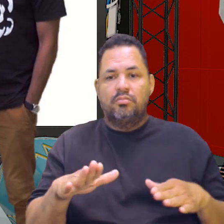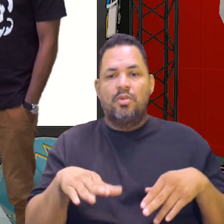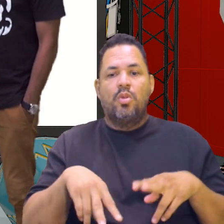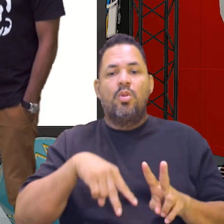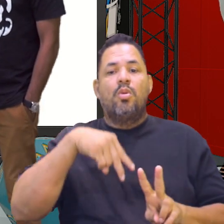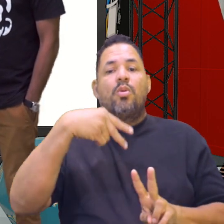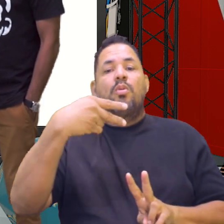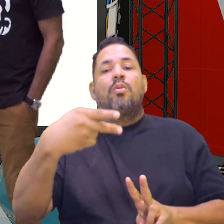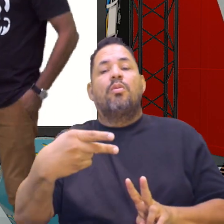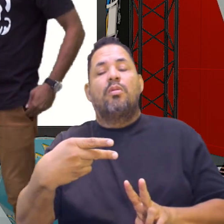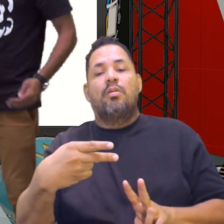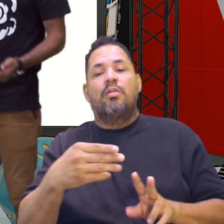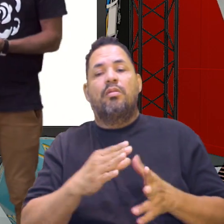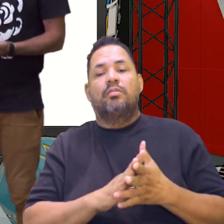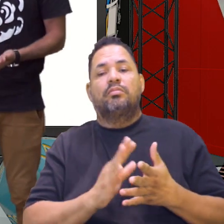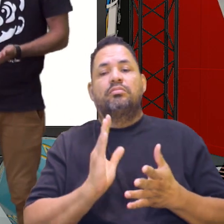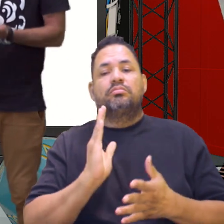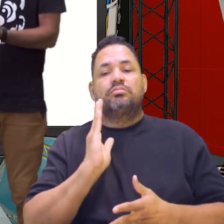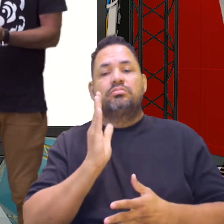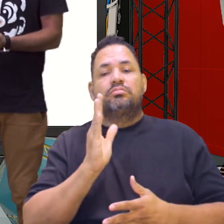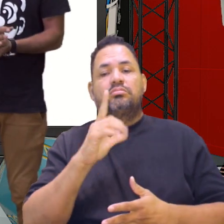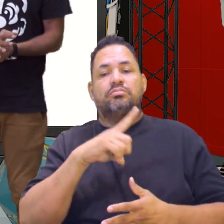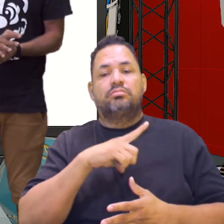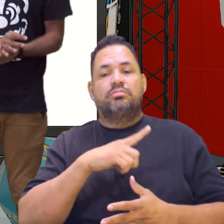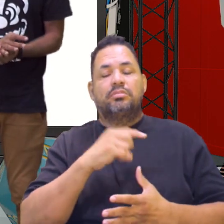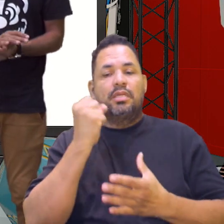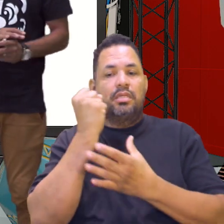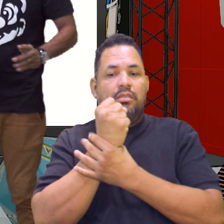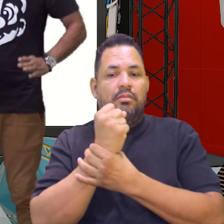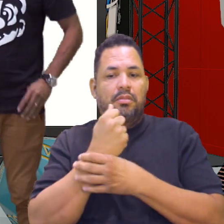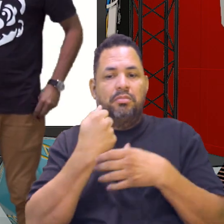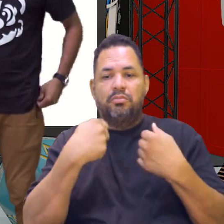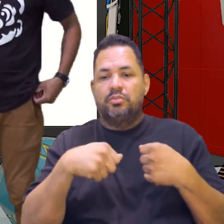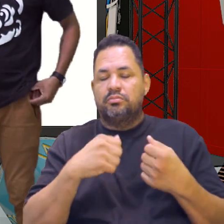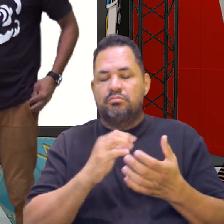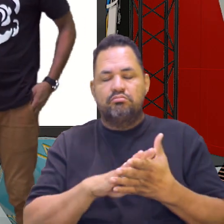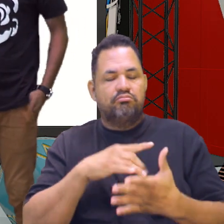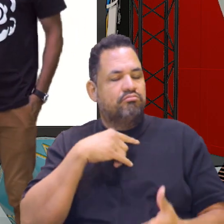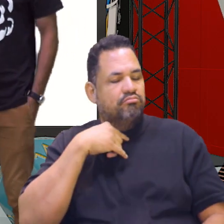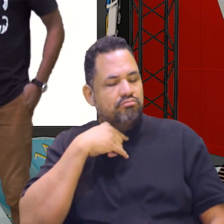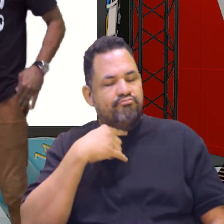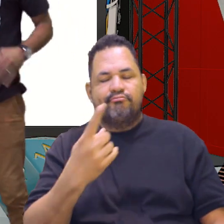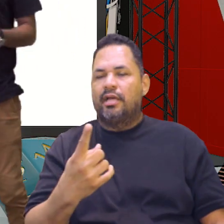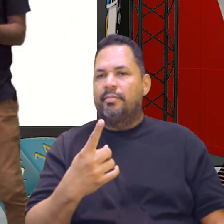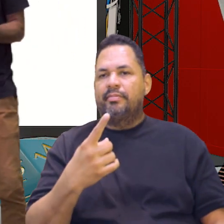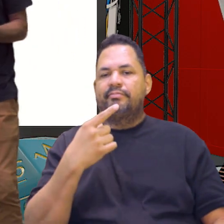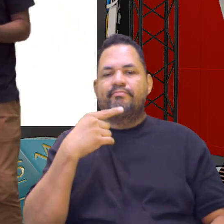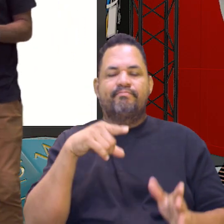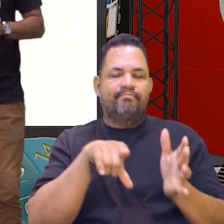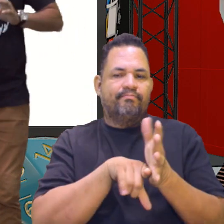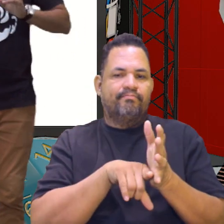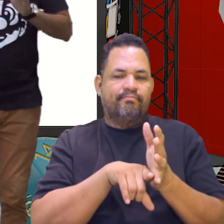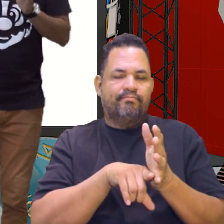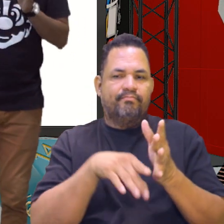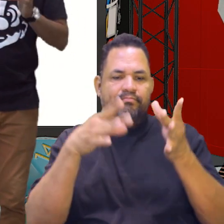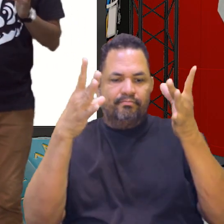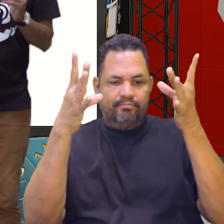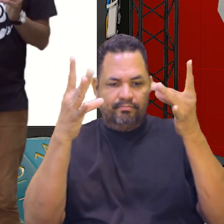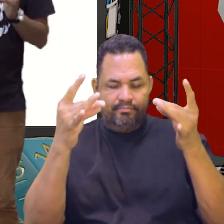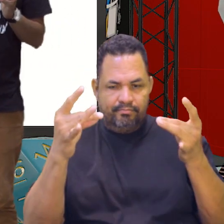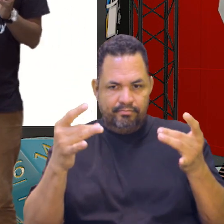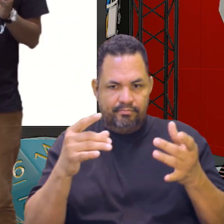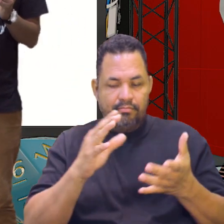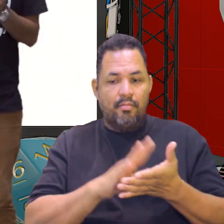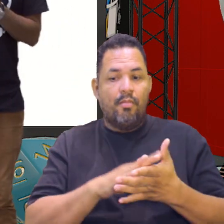eleva ao quadrado e tira a raiz, já está garantindo que ele é positivo. Não tem como ficar negativo aqui. E os detalhes. Chega